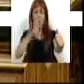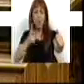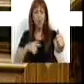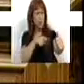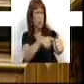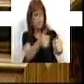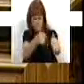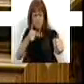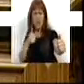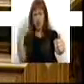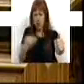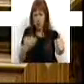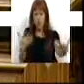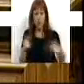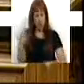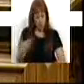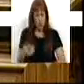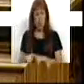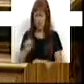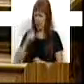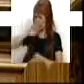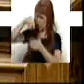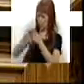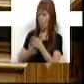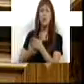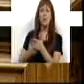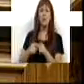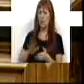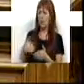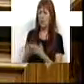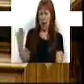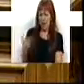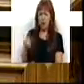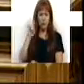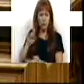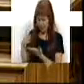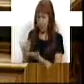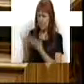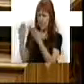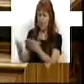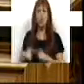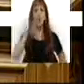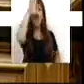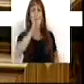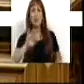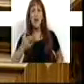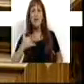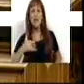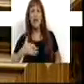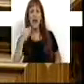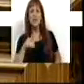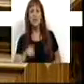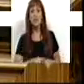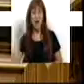cidadãos ainda mais da justiça, um direito que a nossa Constituição eleva como direito fundamental. O governo